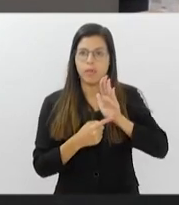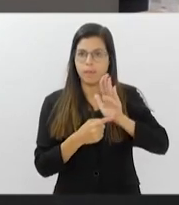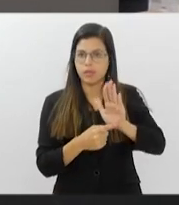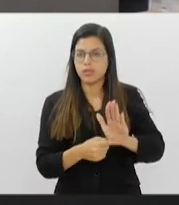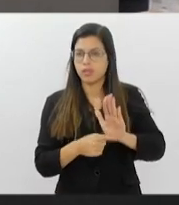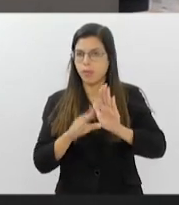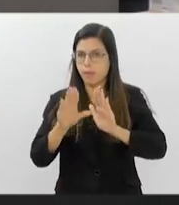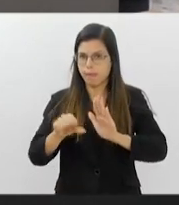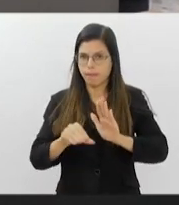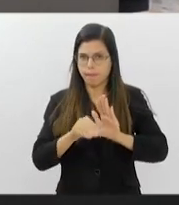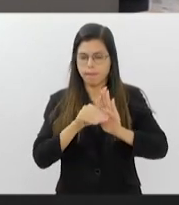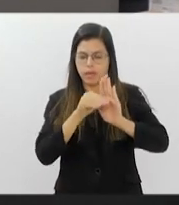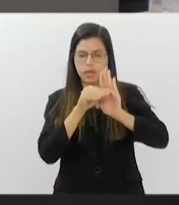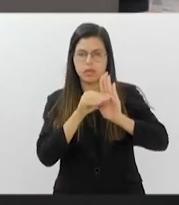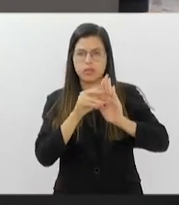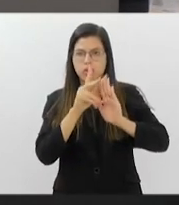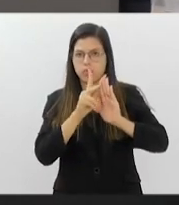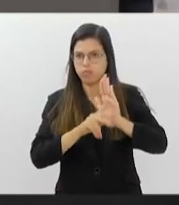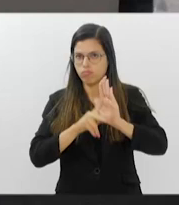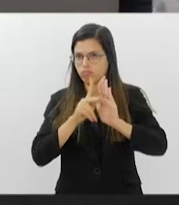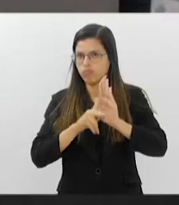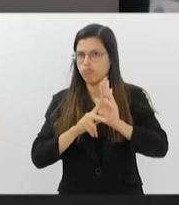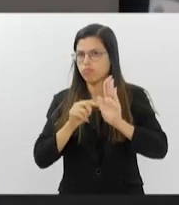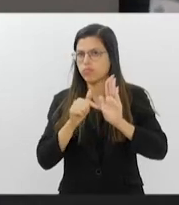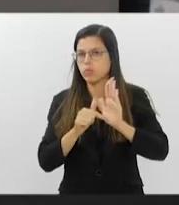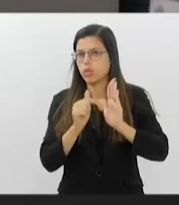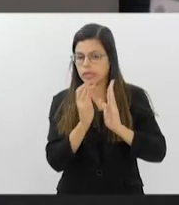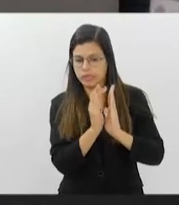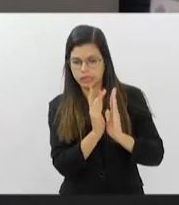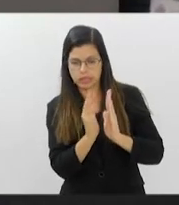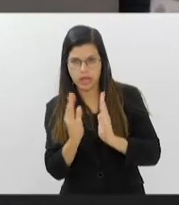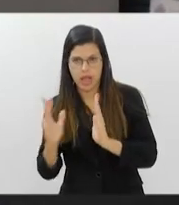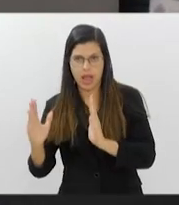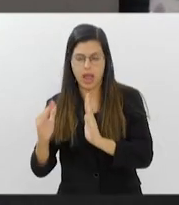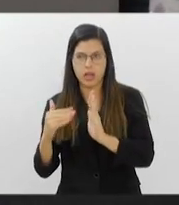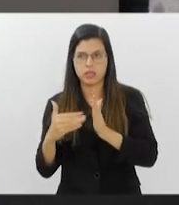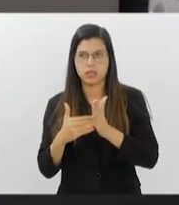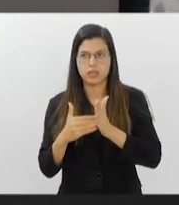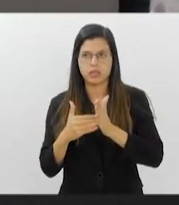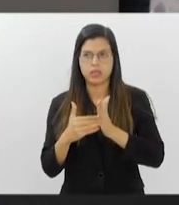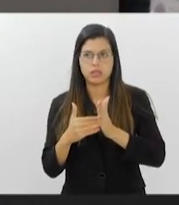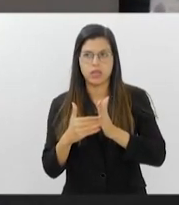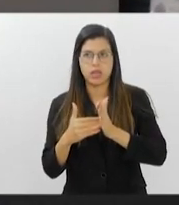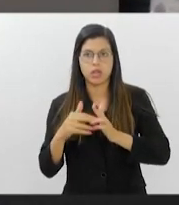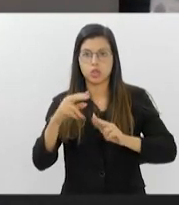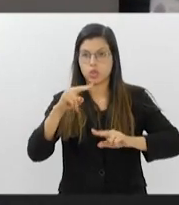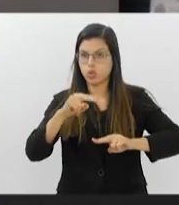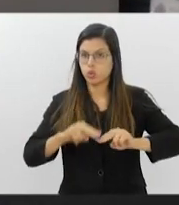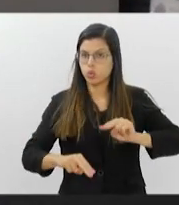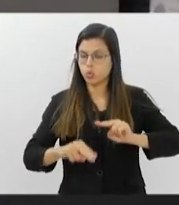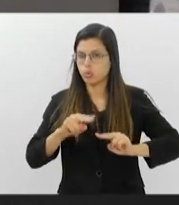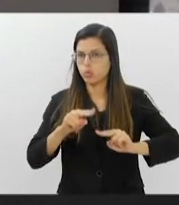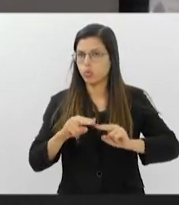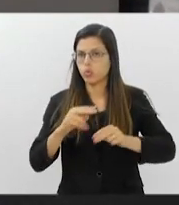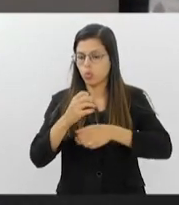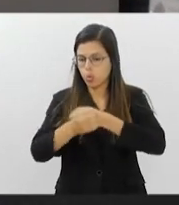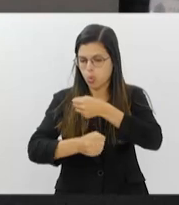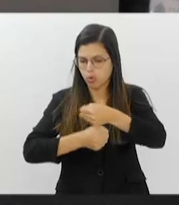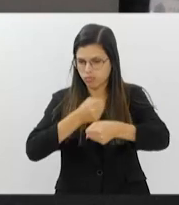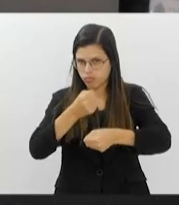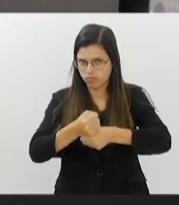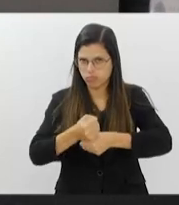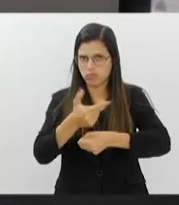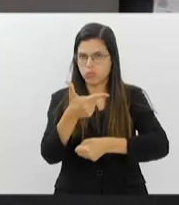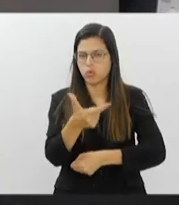emenda ao projeto original, estendendo o prazo para junho do ano que vem.